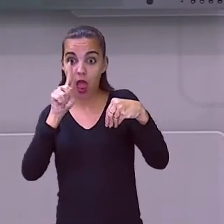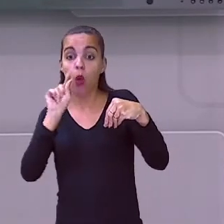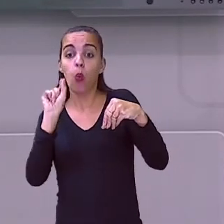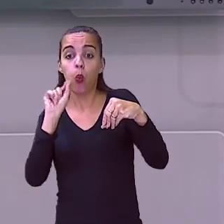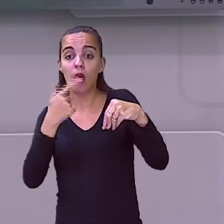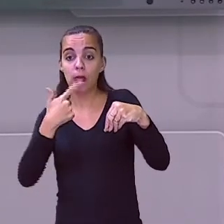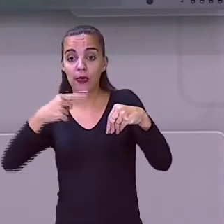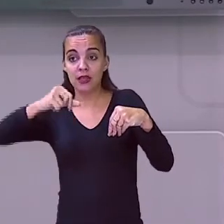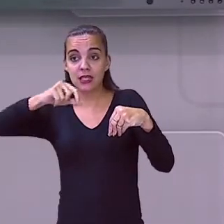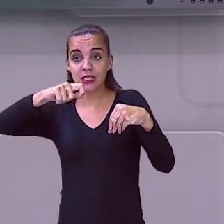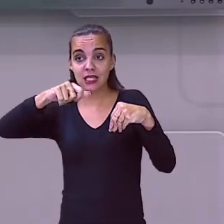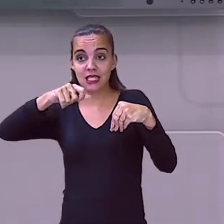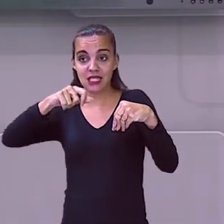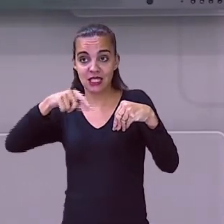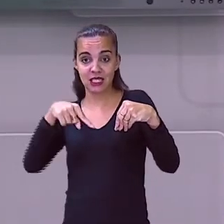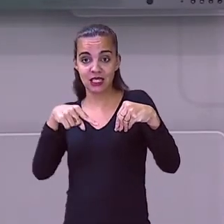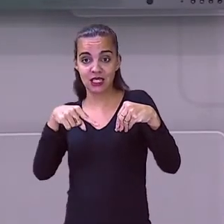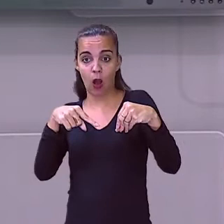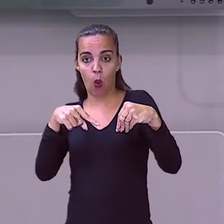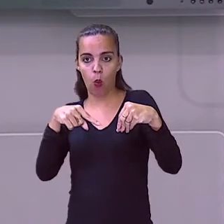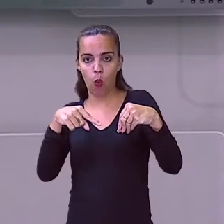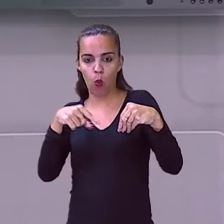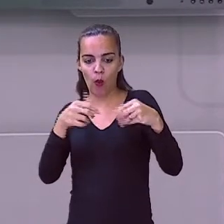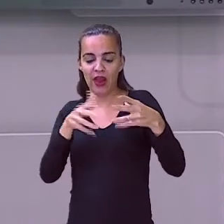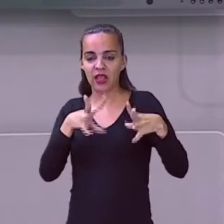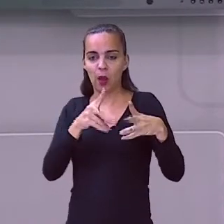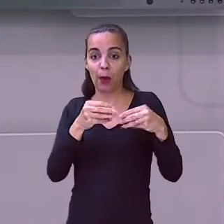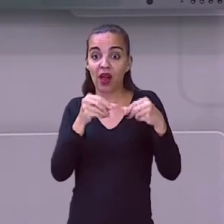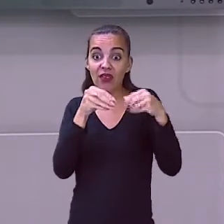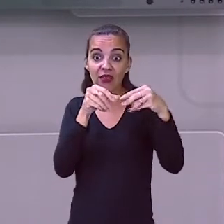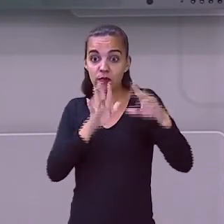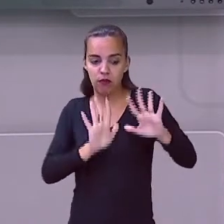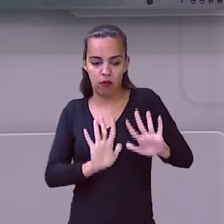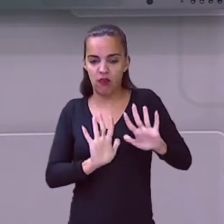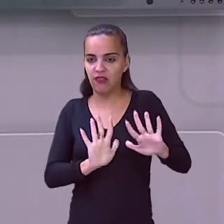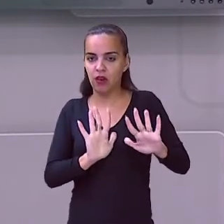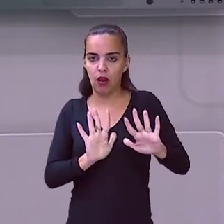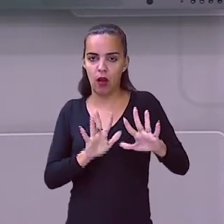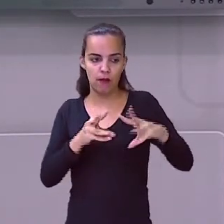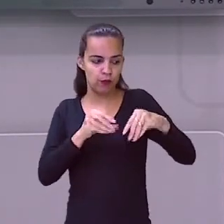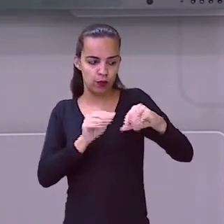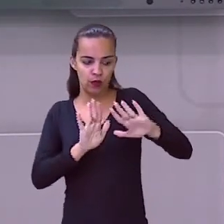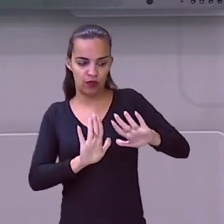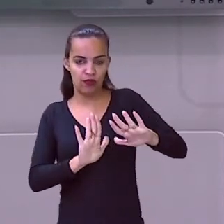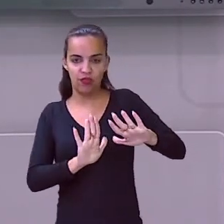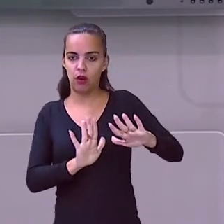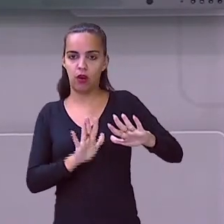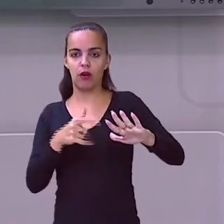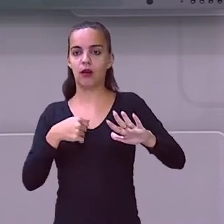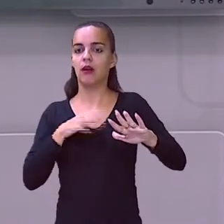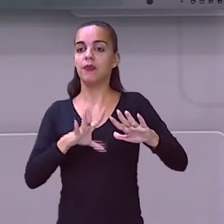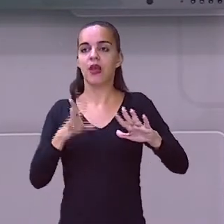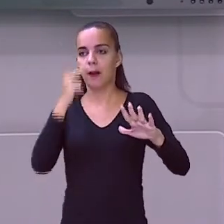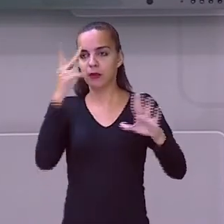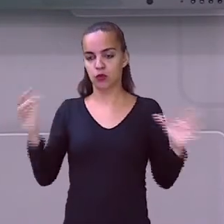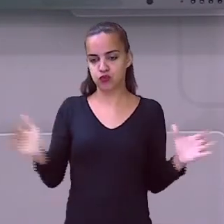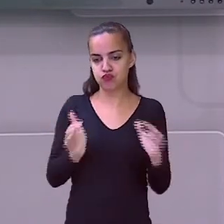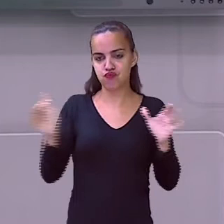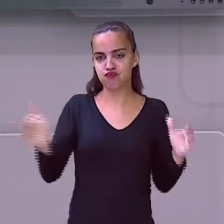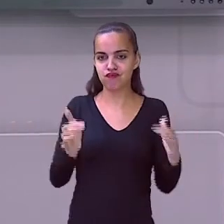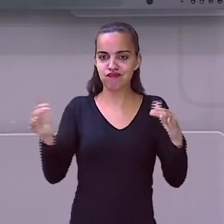resgatar a parte sólida, no caso, o sal. Tá? Então, esses amontoados aqui